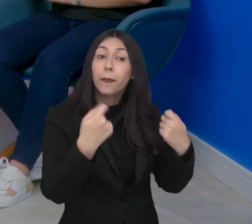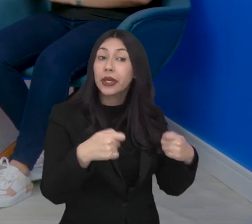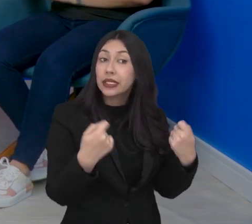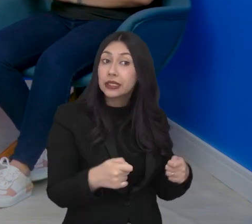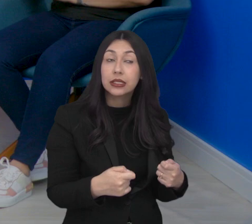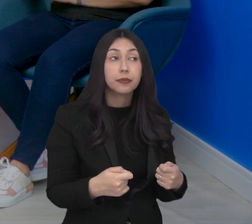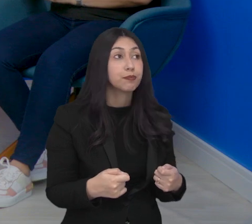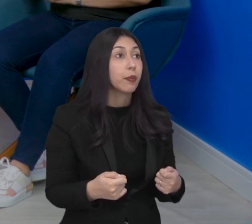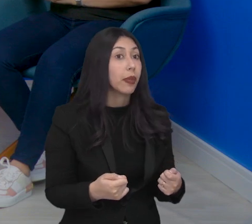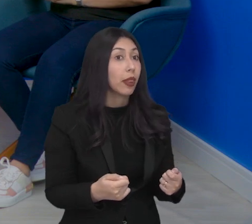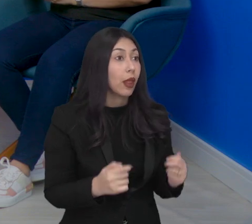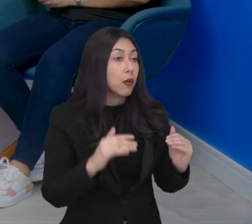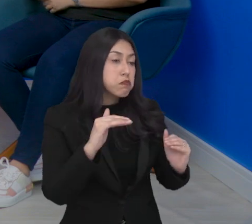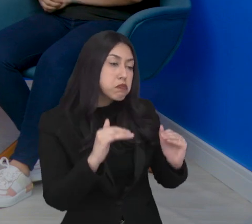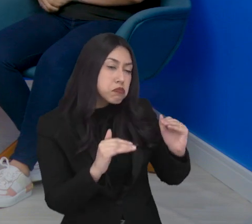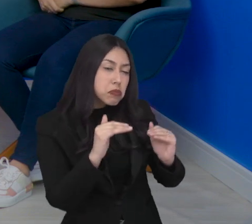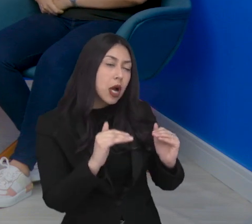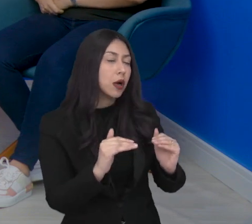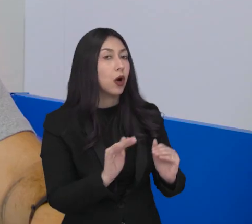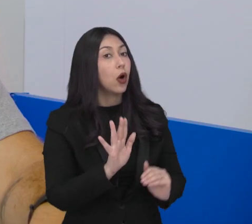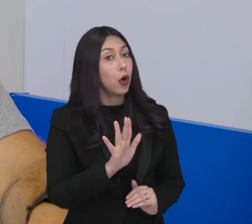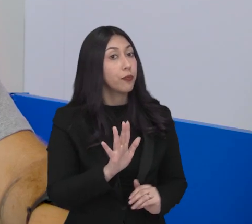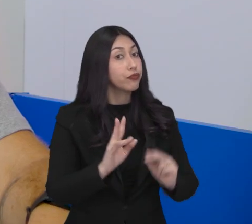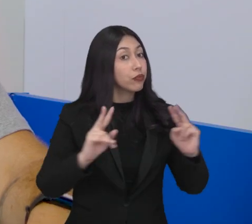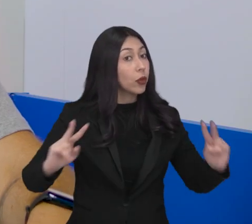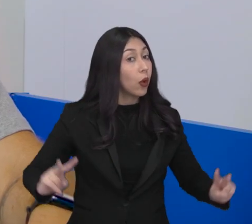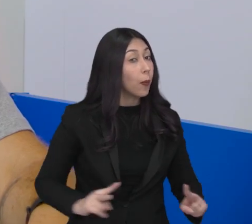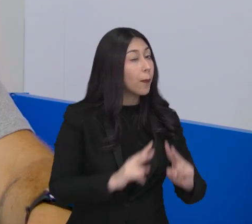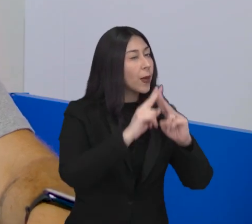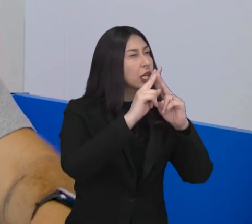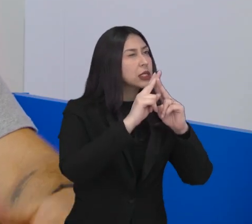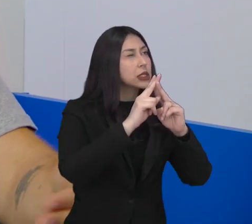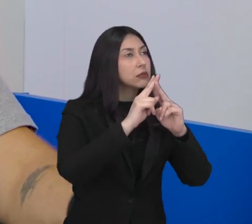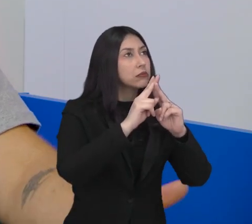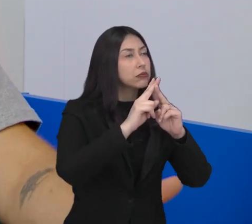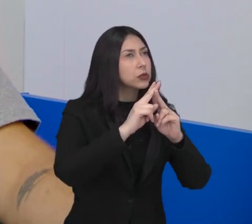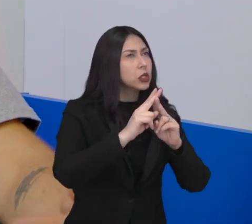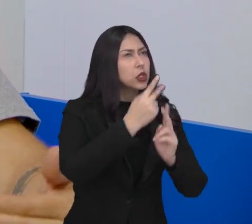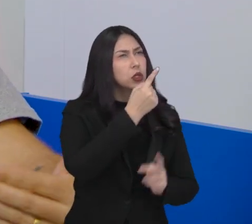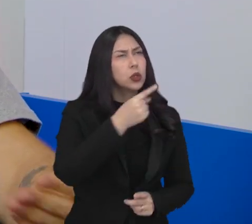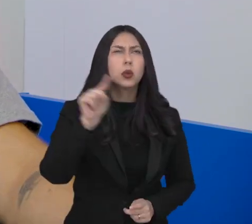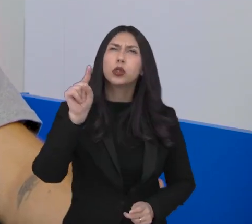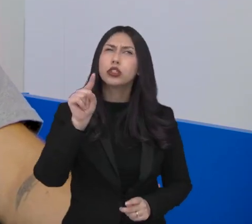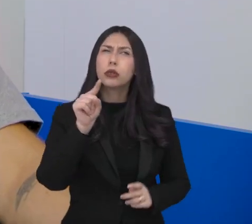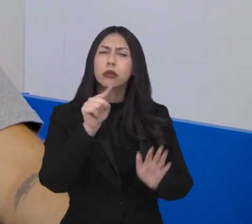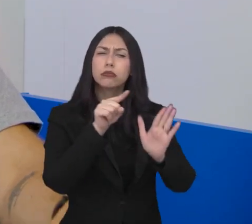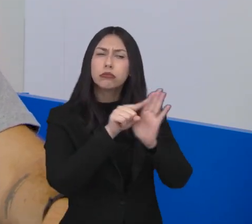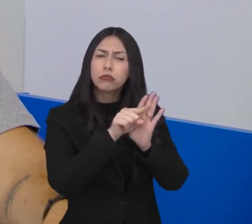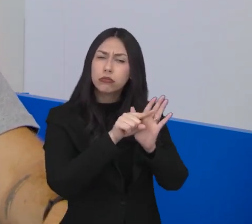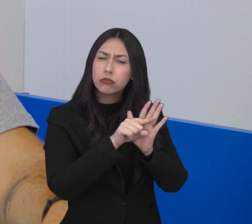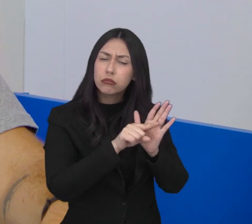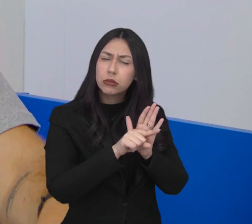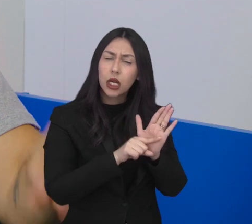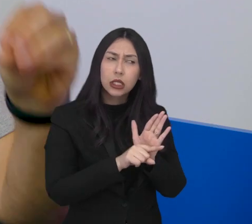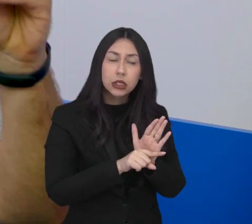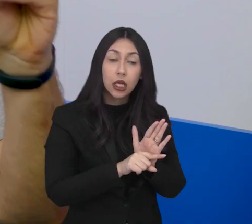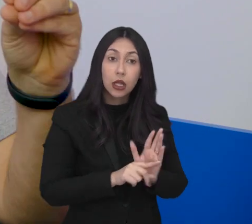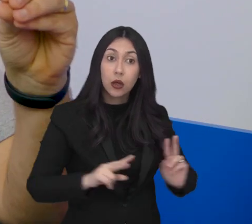Se a gente pegar Paris, a gente ano passado, na última medição, não sei se é a última medição, mas na última que eu